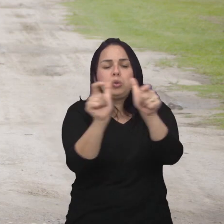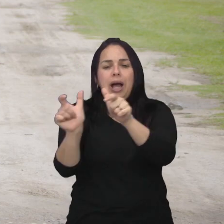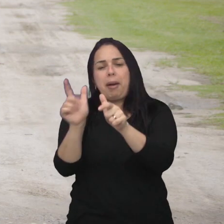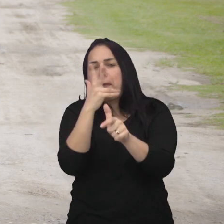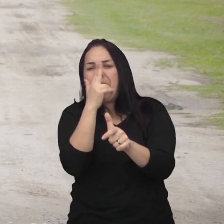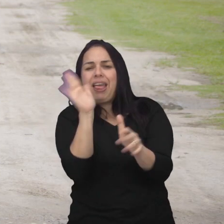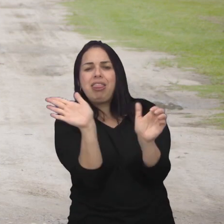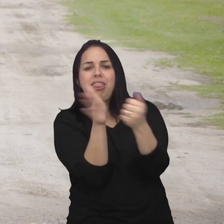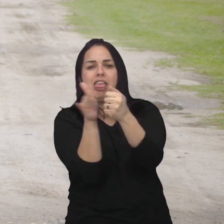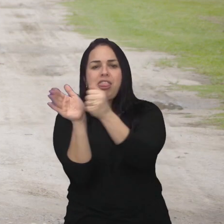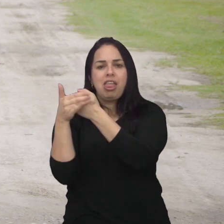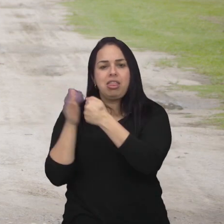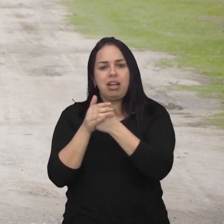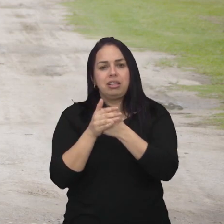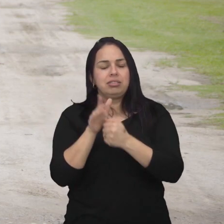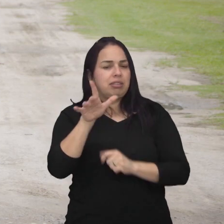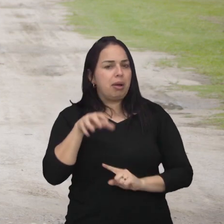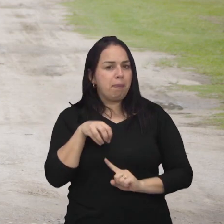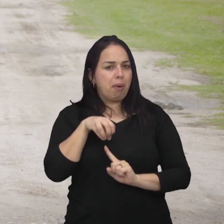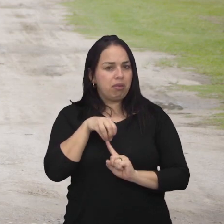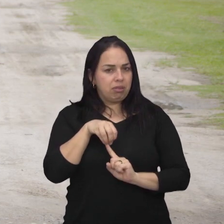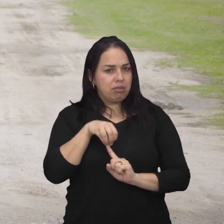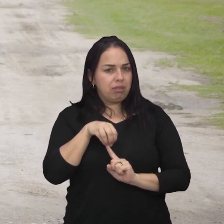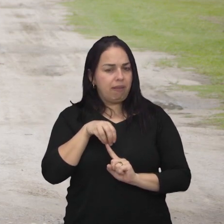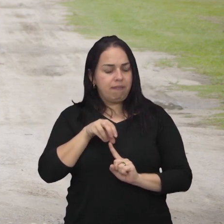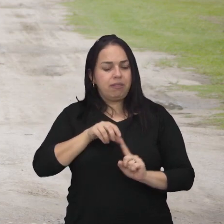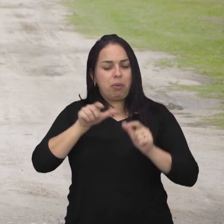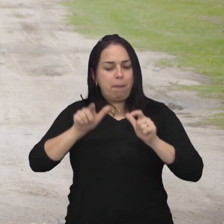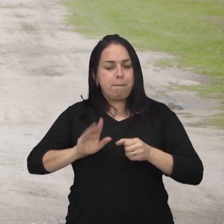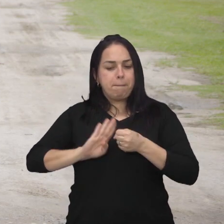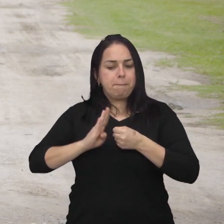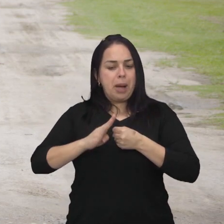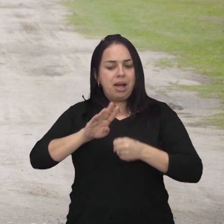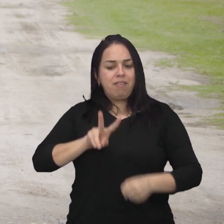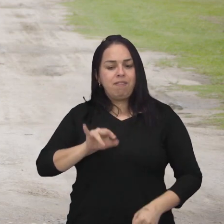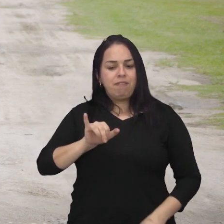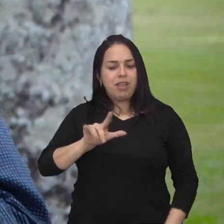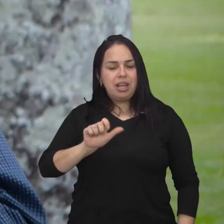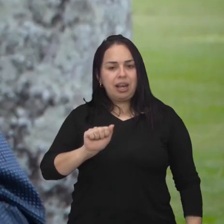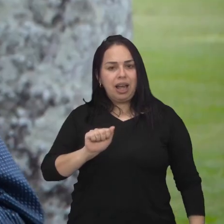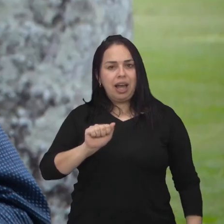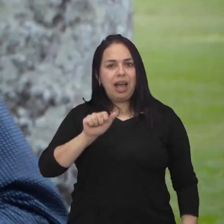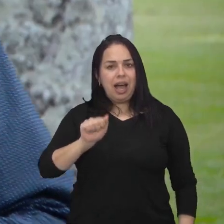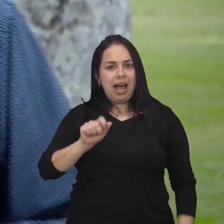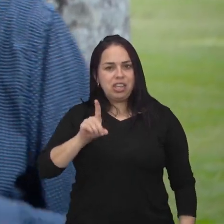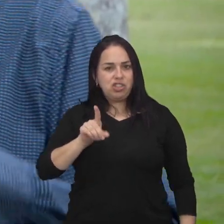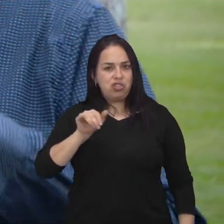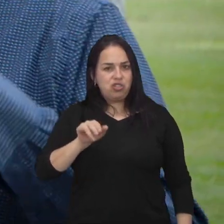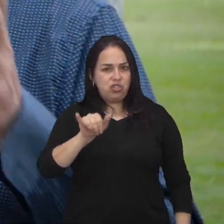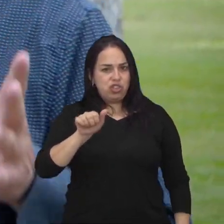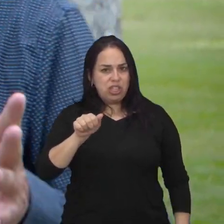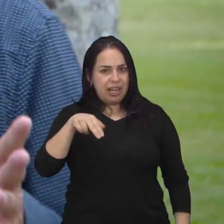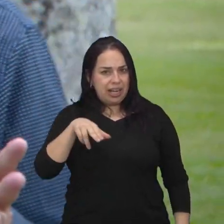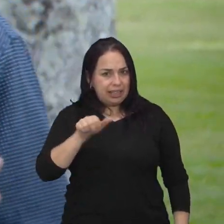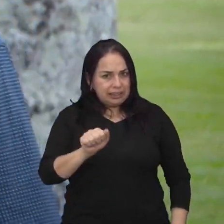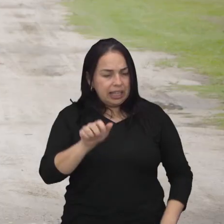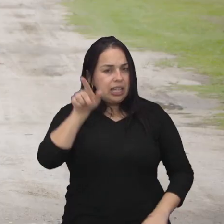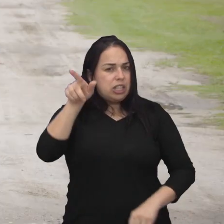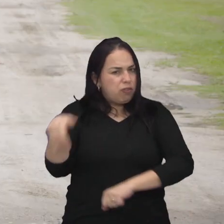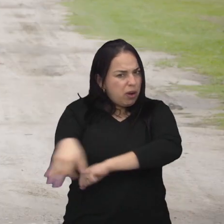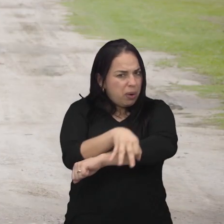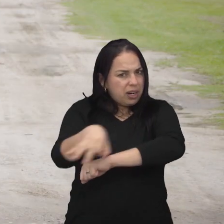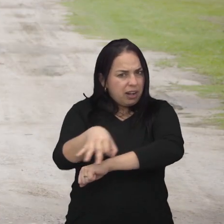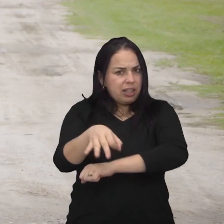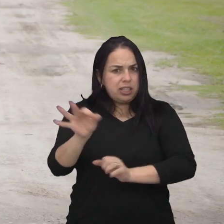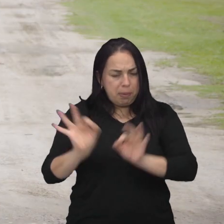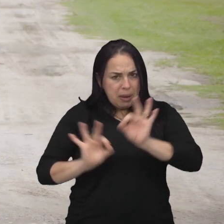que escondidas, né? Parece que tem um ponto de ônibus ali na Vila Diana que também é do Niemeyer. Não, aí isso faz parte dos mitos. Ah,